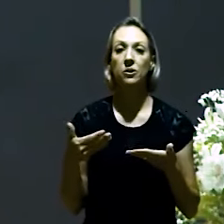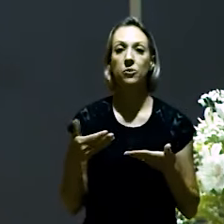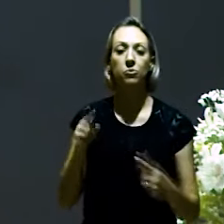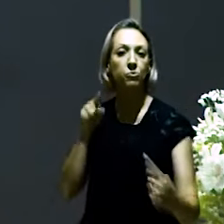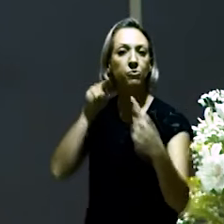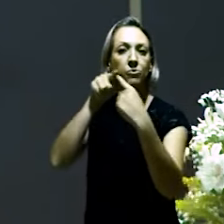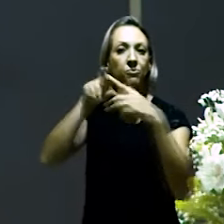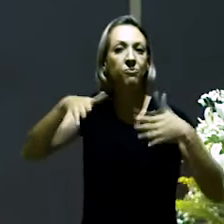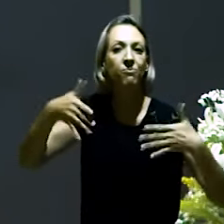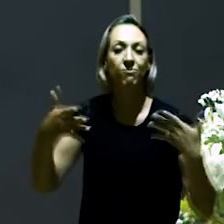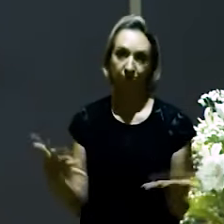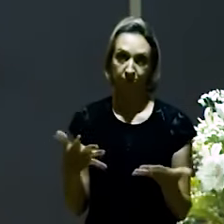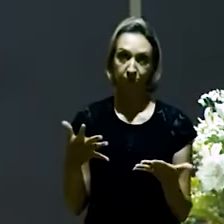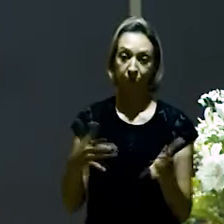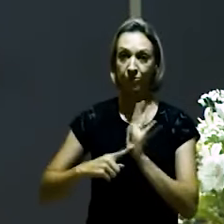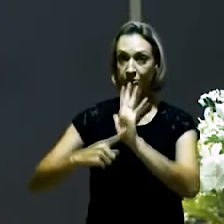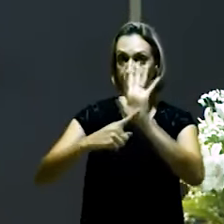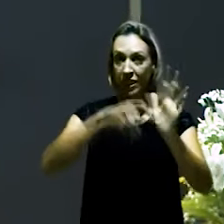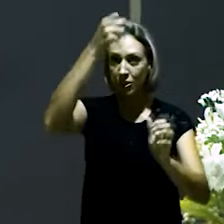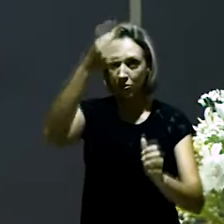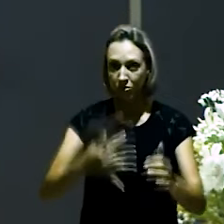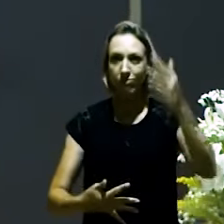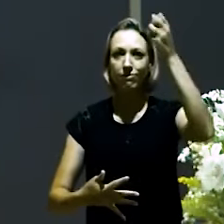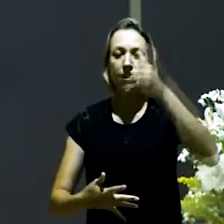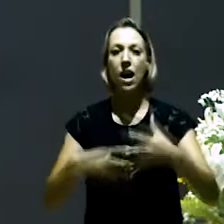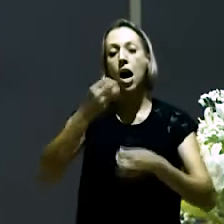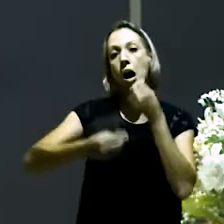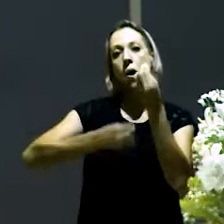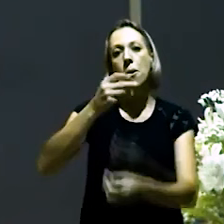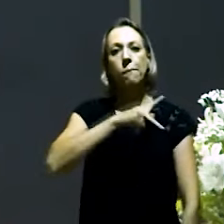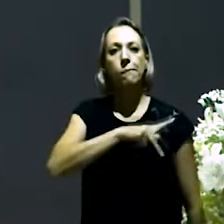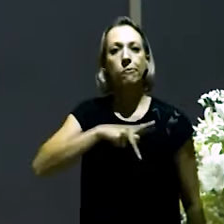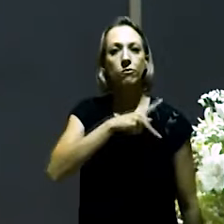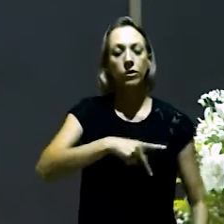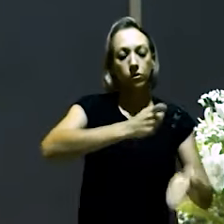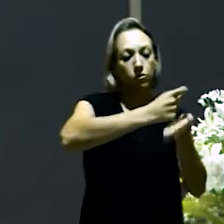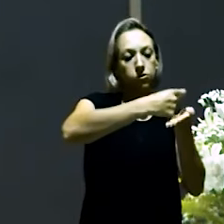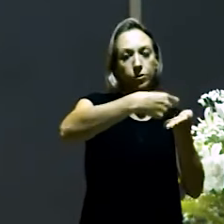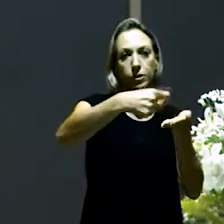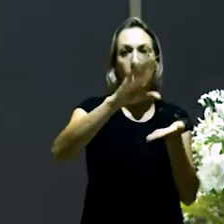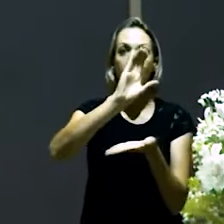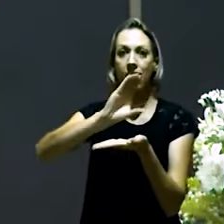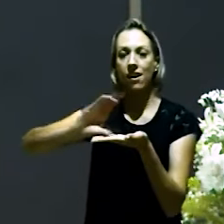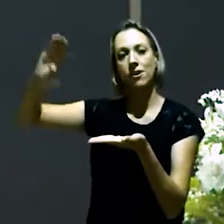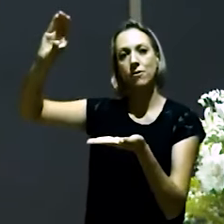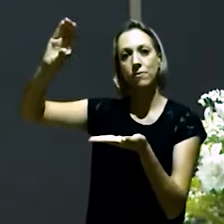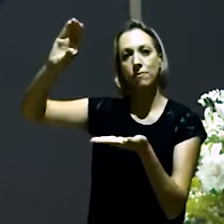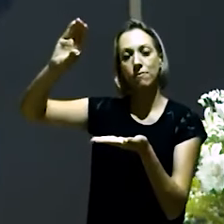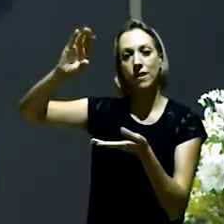noite trazer para vocês, dentro da visão de Paulo, na carta aos Colossenses, uma perspectiva da